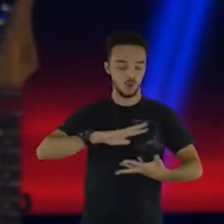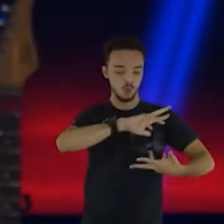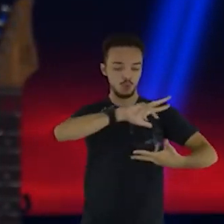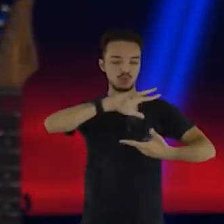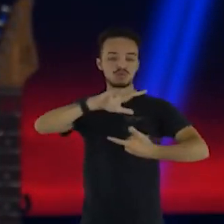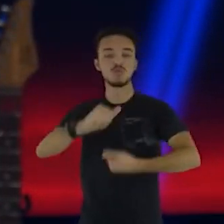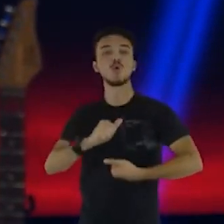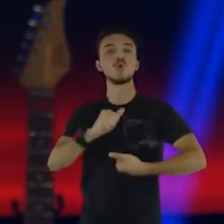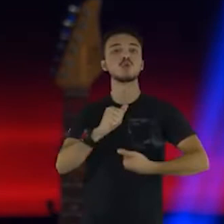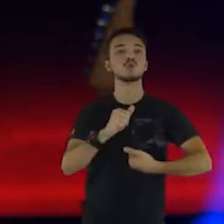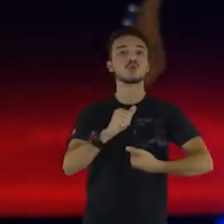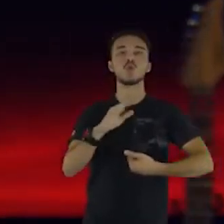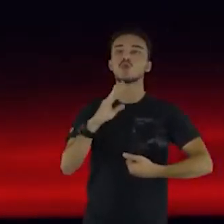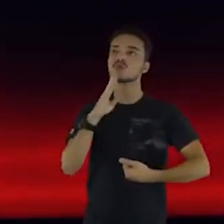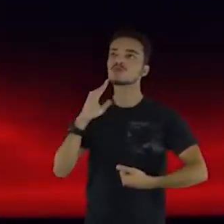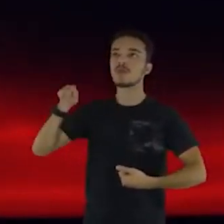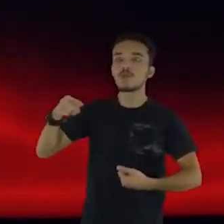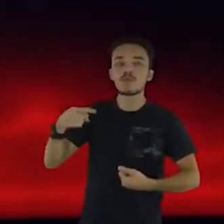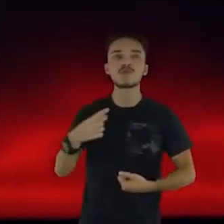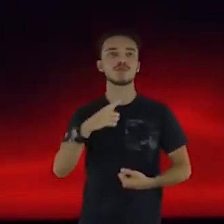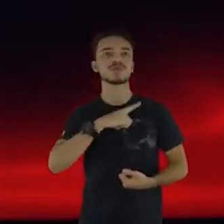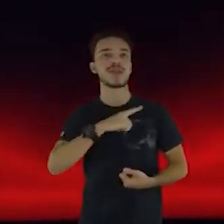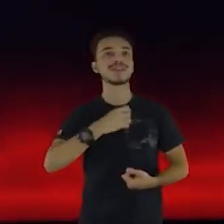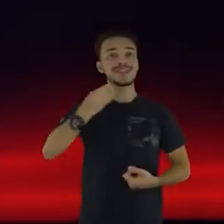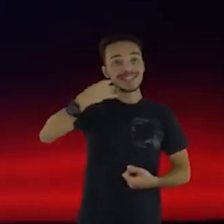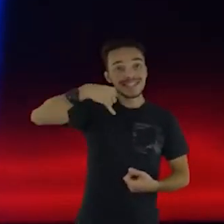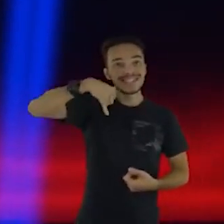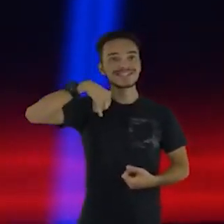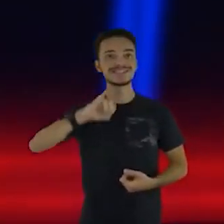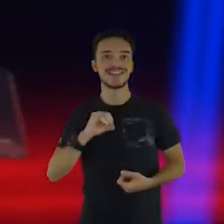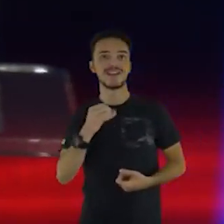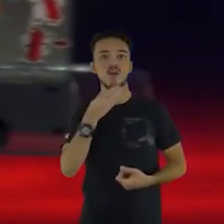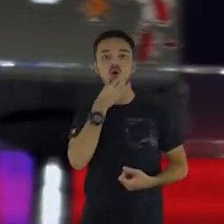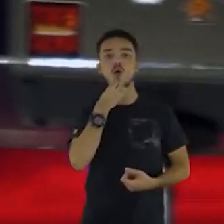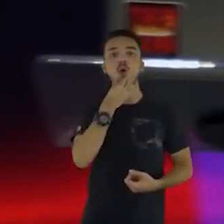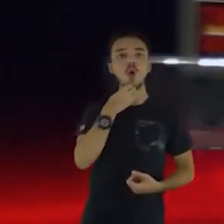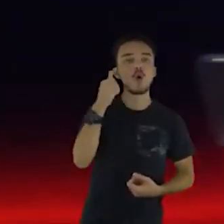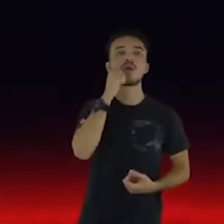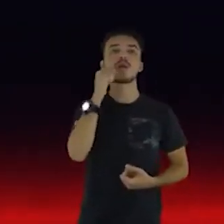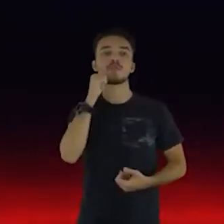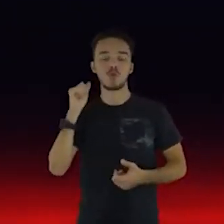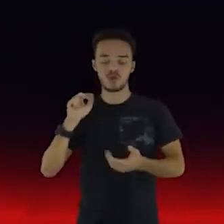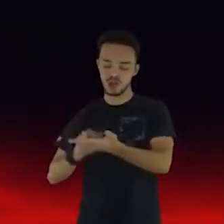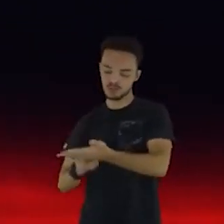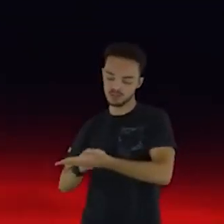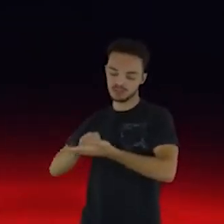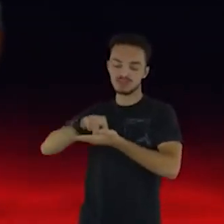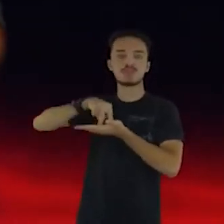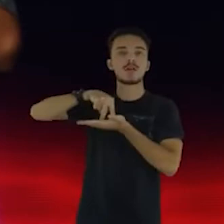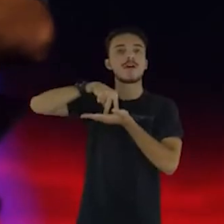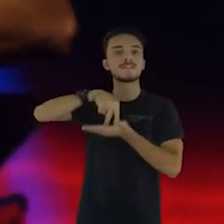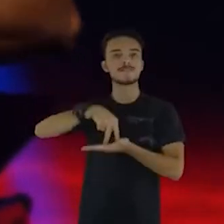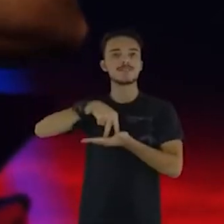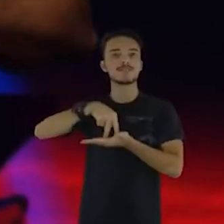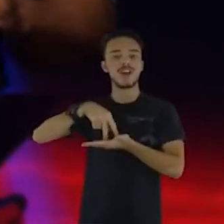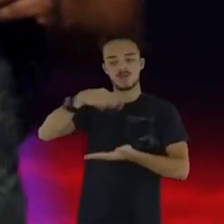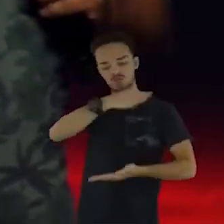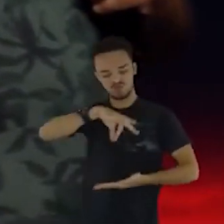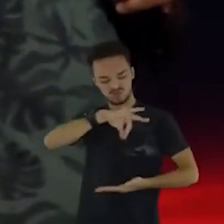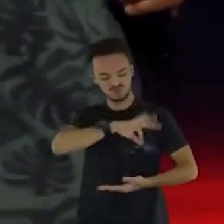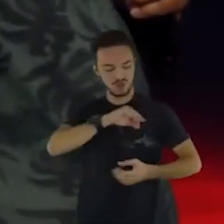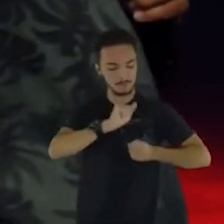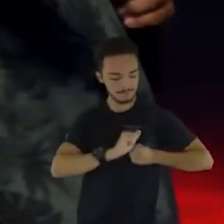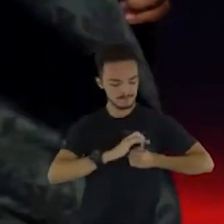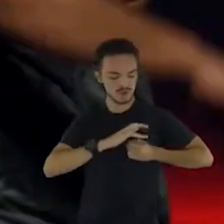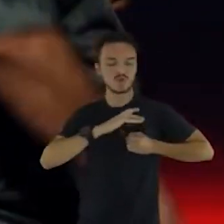Santo. Quando a terra tiver homens e mulheres que morreram para o mundo e eles vivem